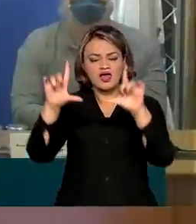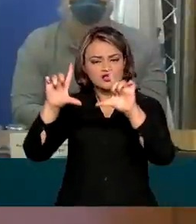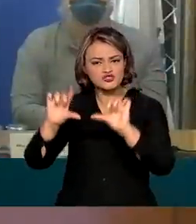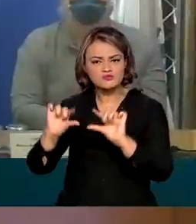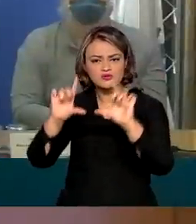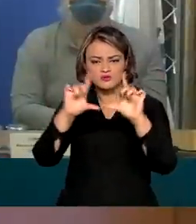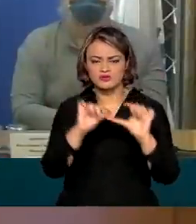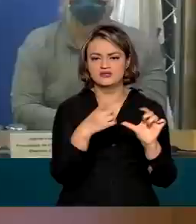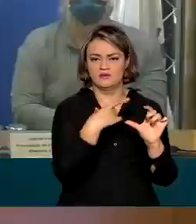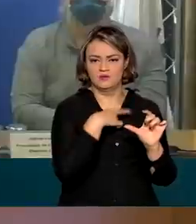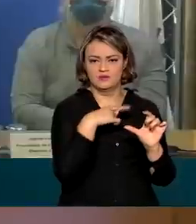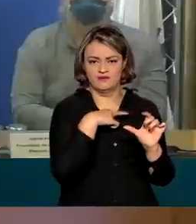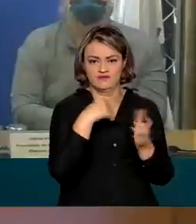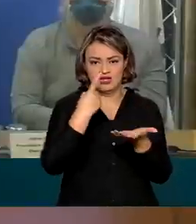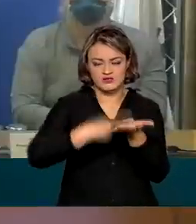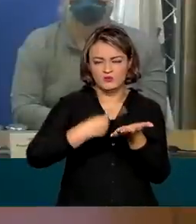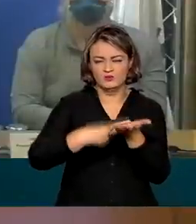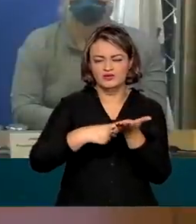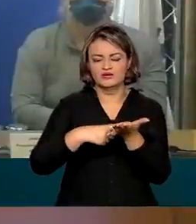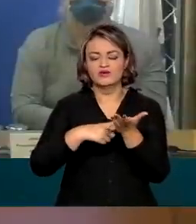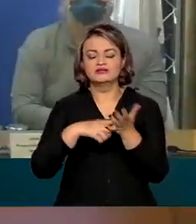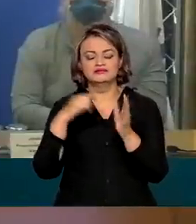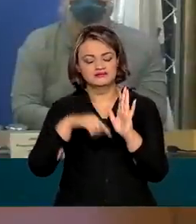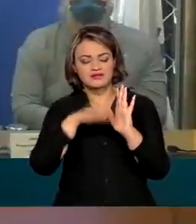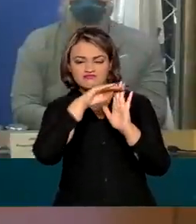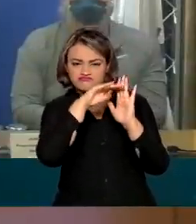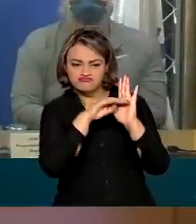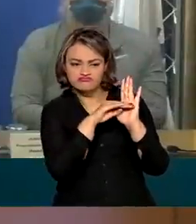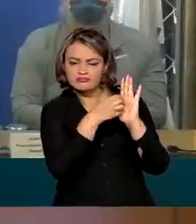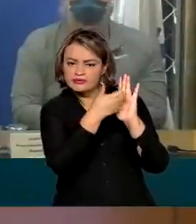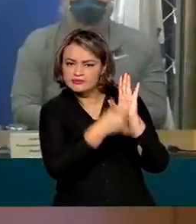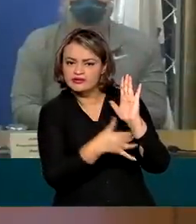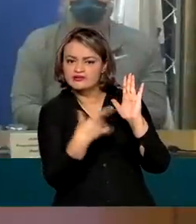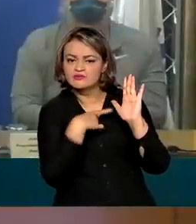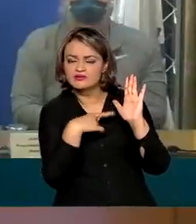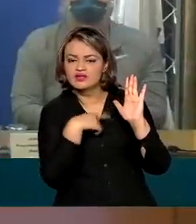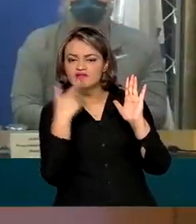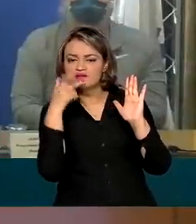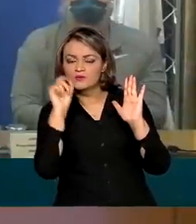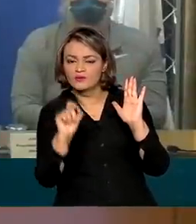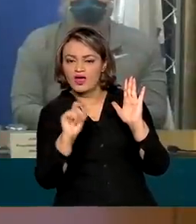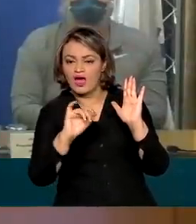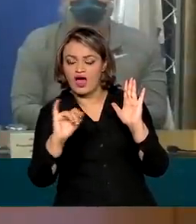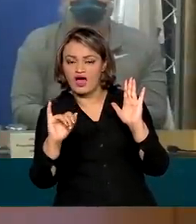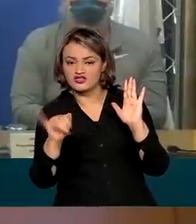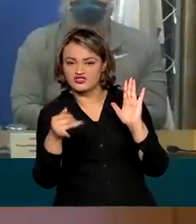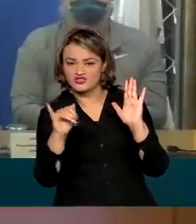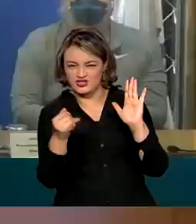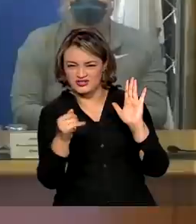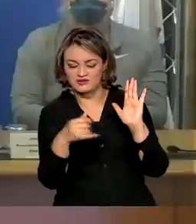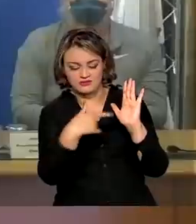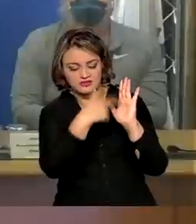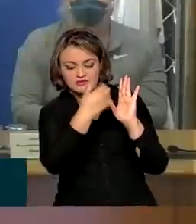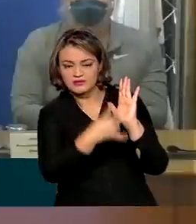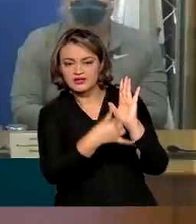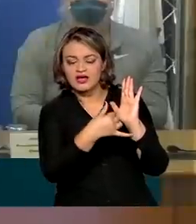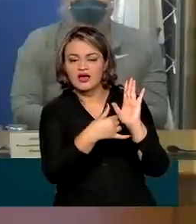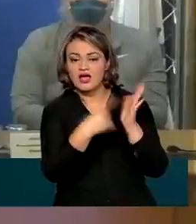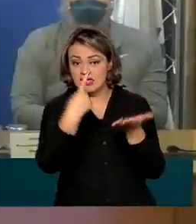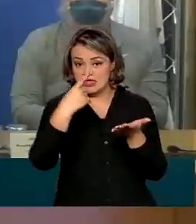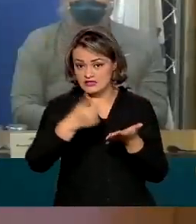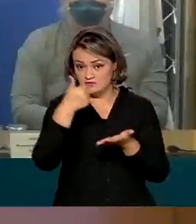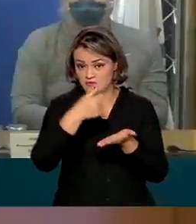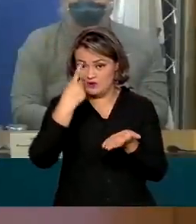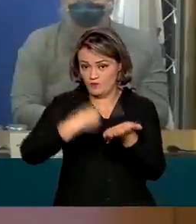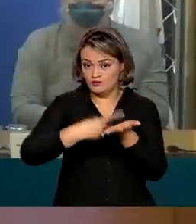doses do contrato não apenas dessa é a uma cláusula contratual onde adianta em diz que a nesse primeiro contrato